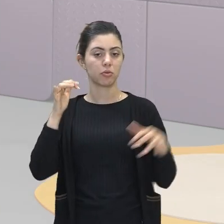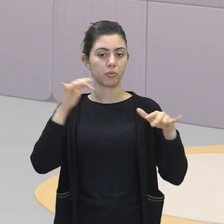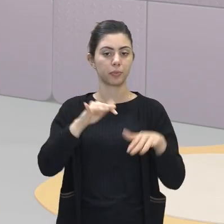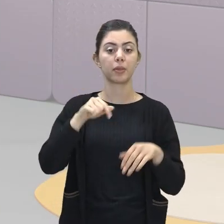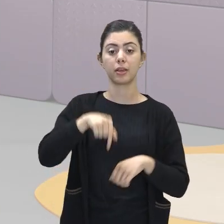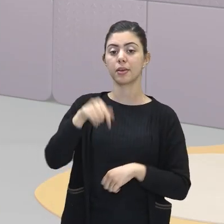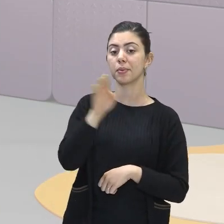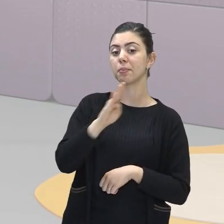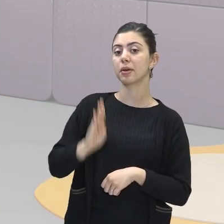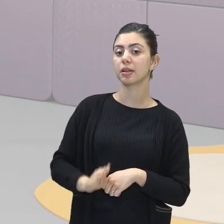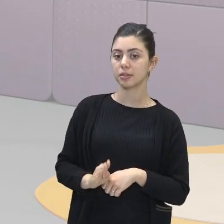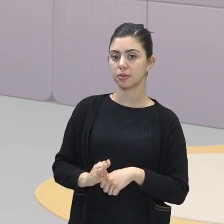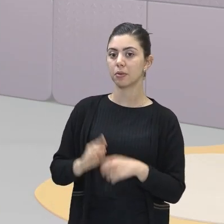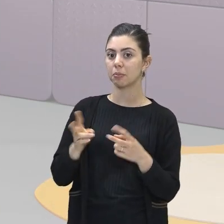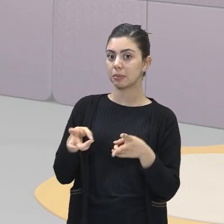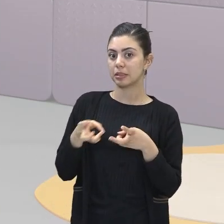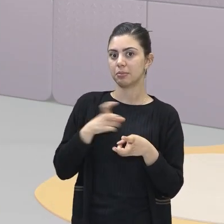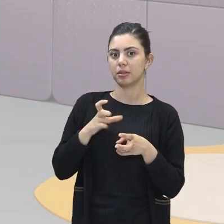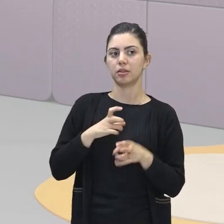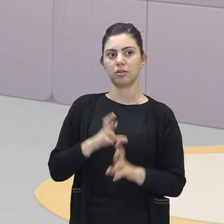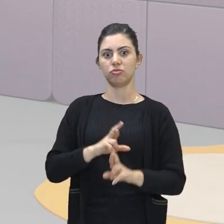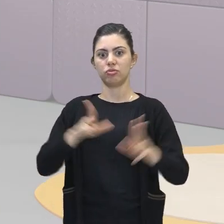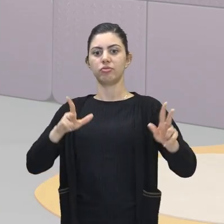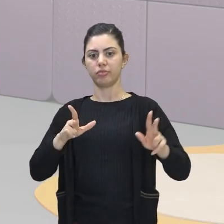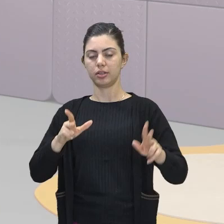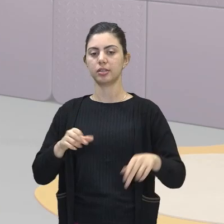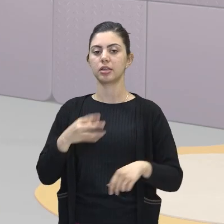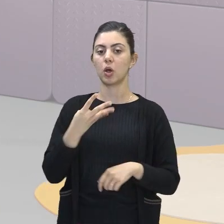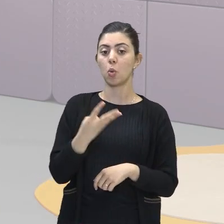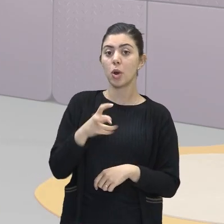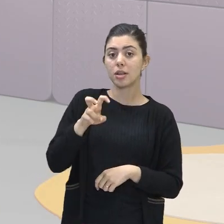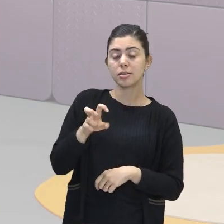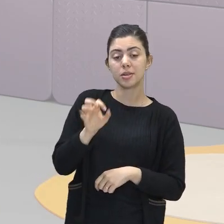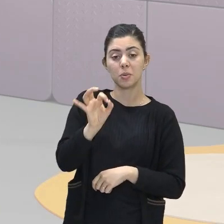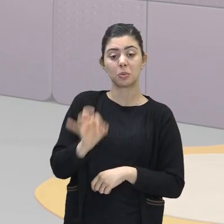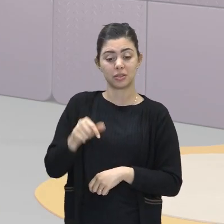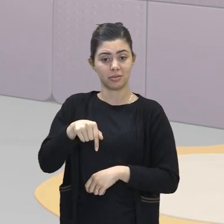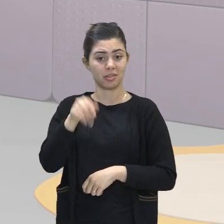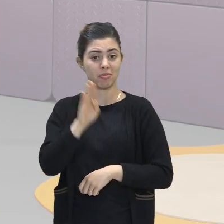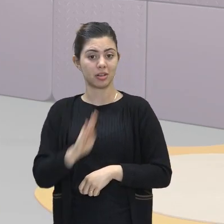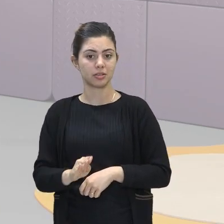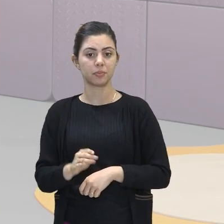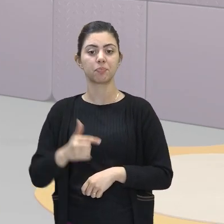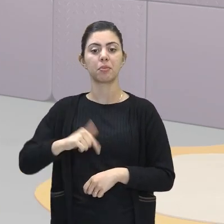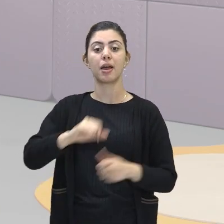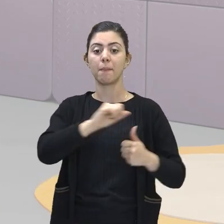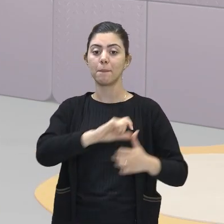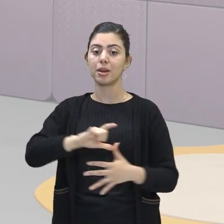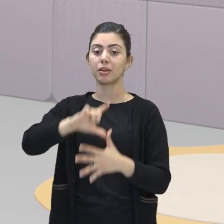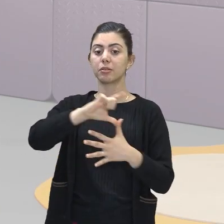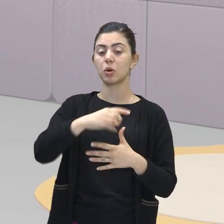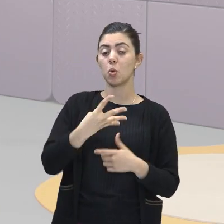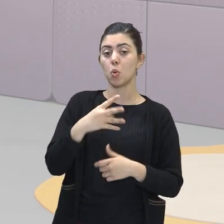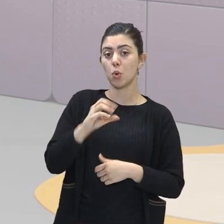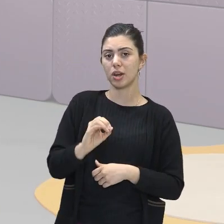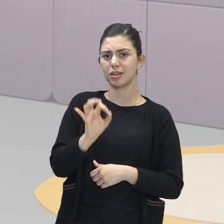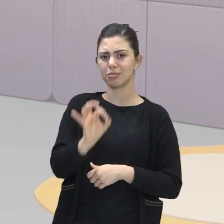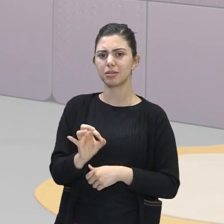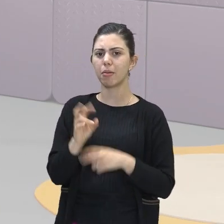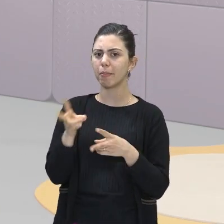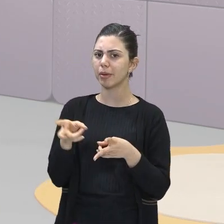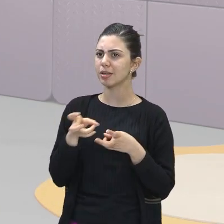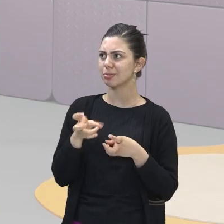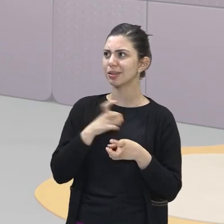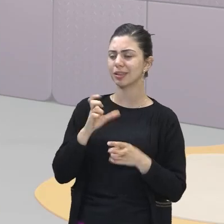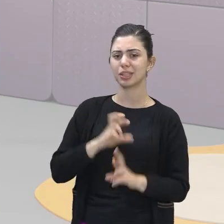Brasil, para você ver a diferença, Brasil 45% só e América Latina com 40%. Perceberam a